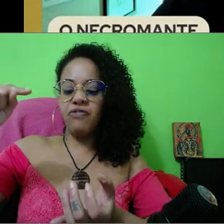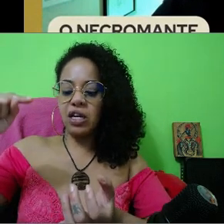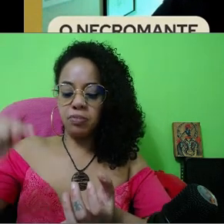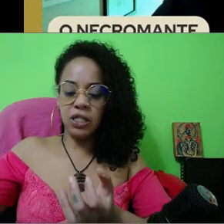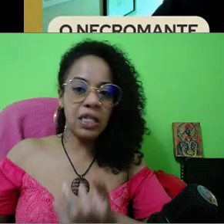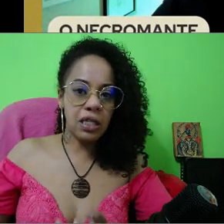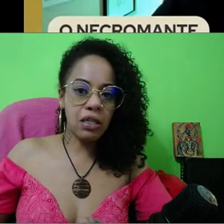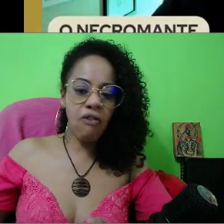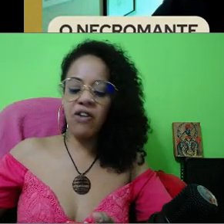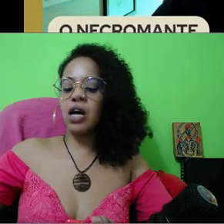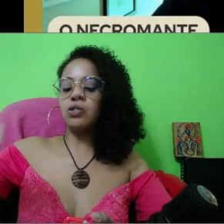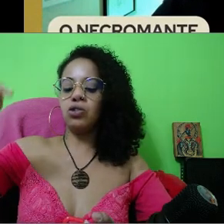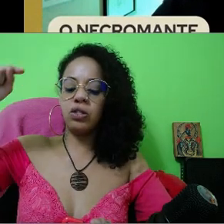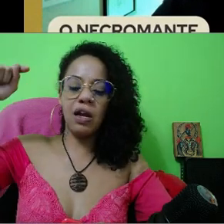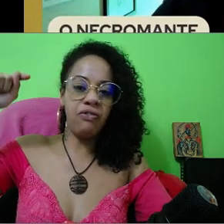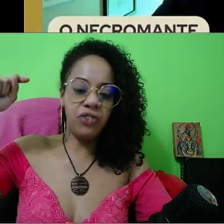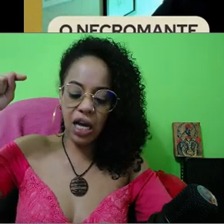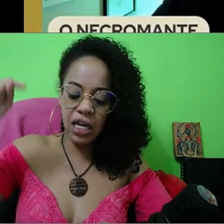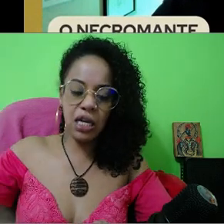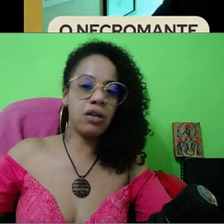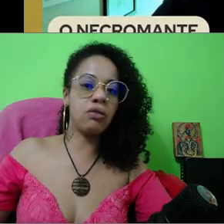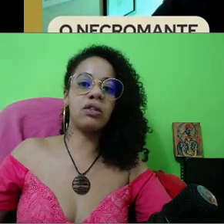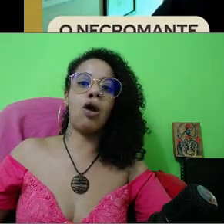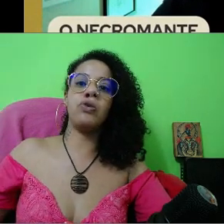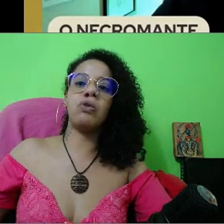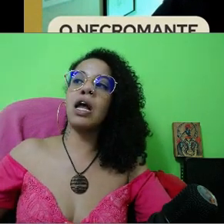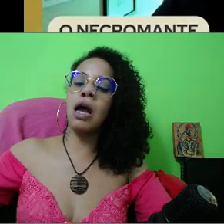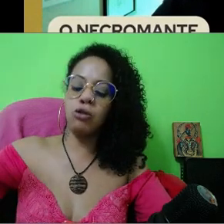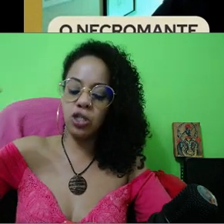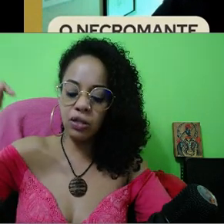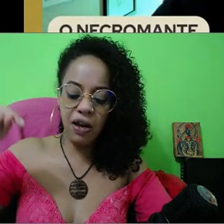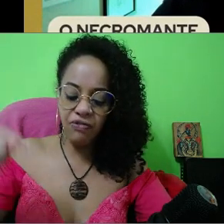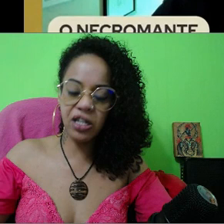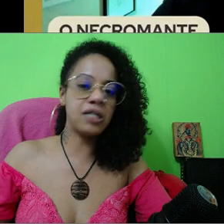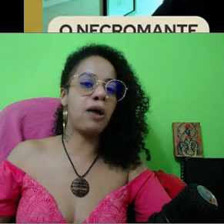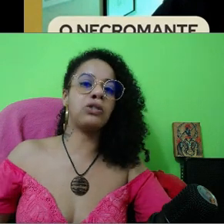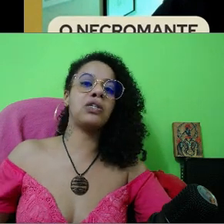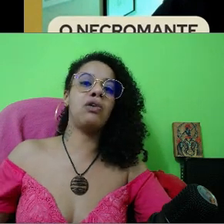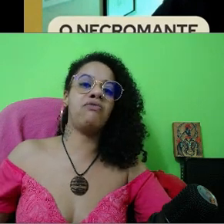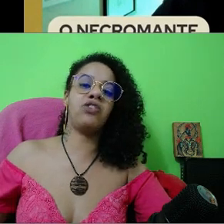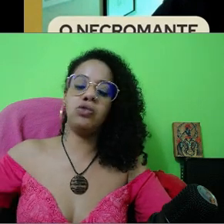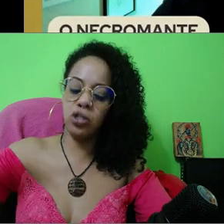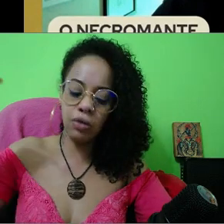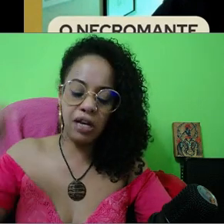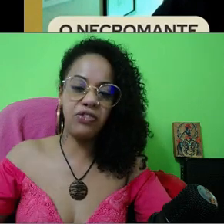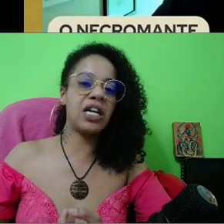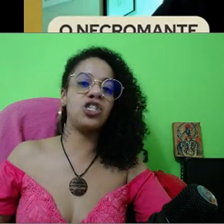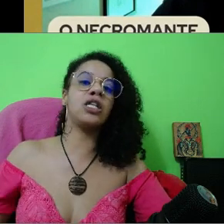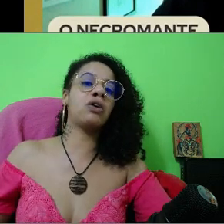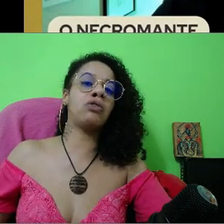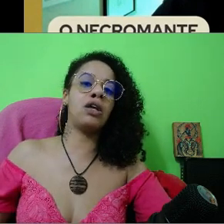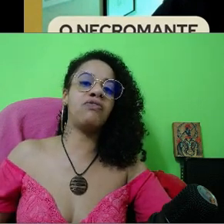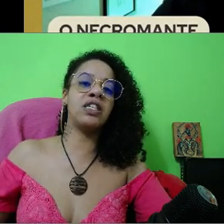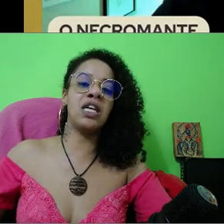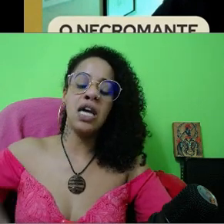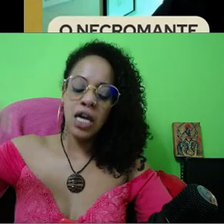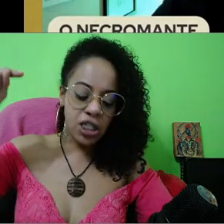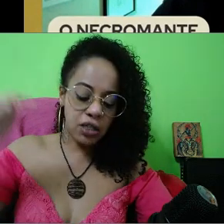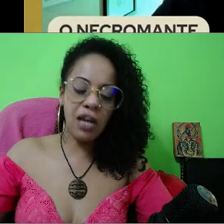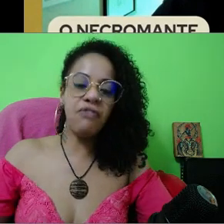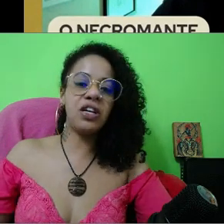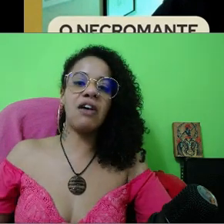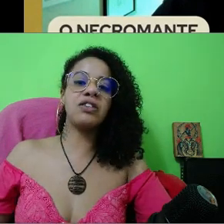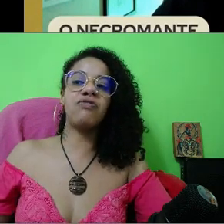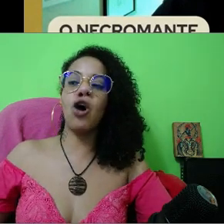desqualifica as pesquisas que eu faço desqualifica a linha que eu tomo no canal desqualifica as fotos que eu levanto desqualificar agenda que eu tento